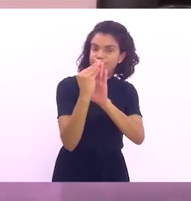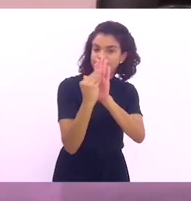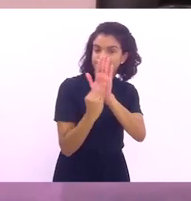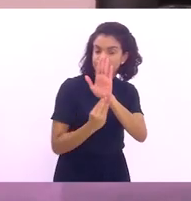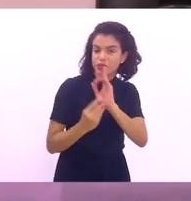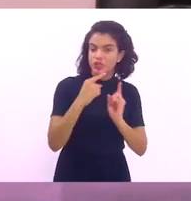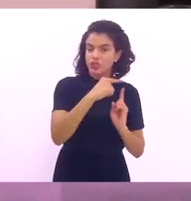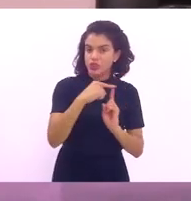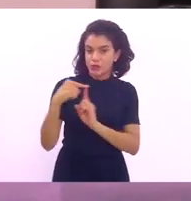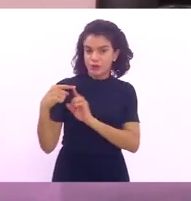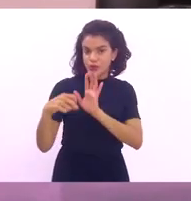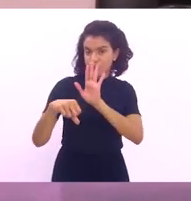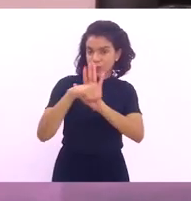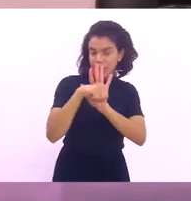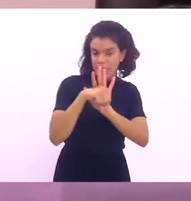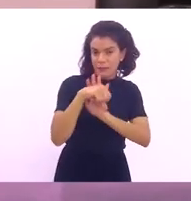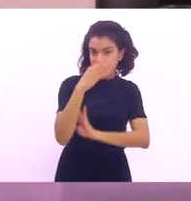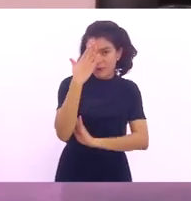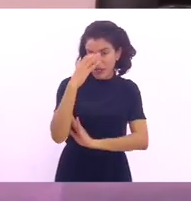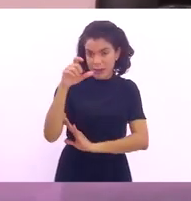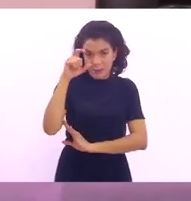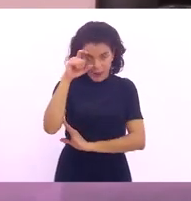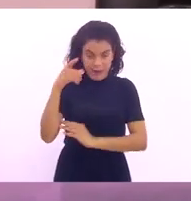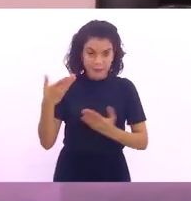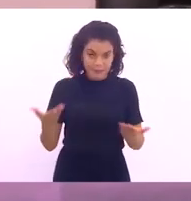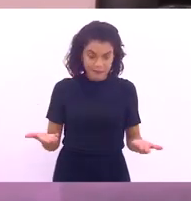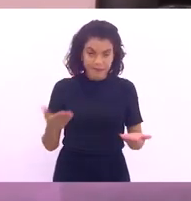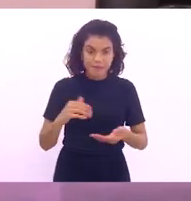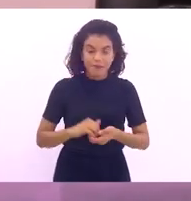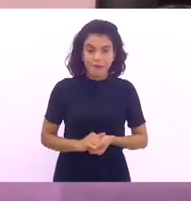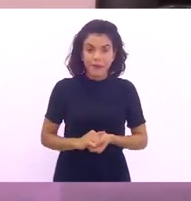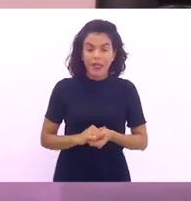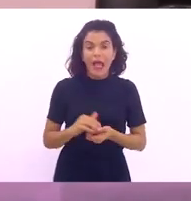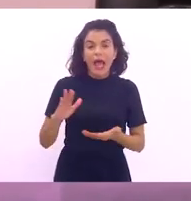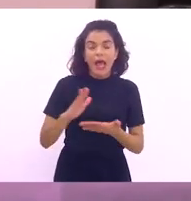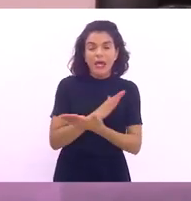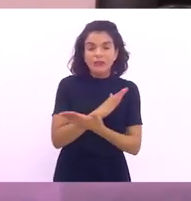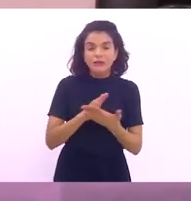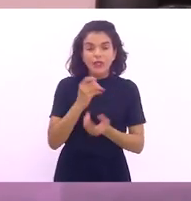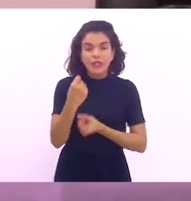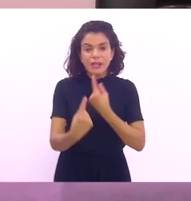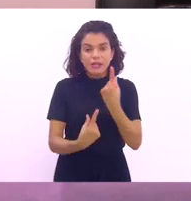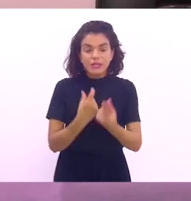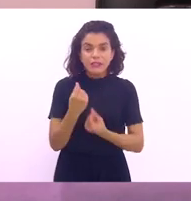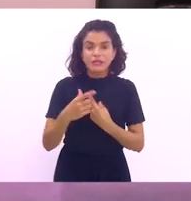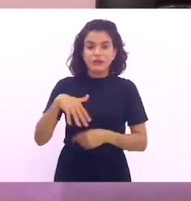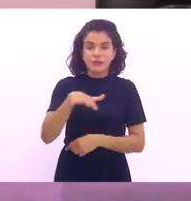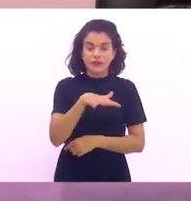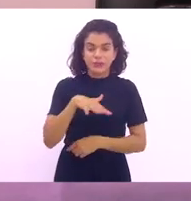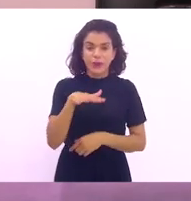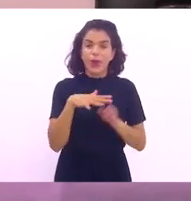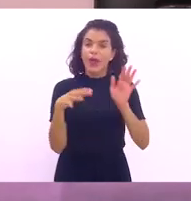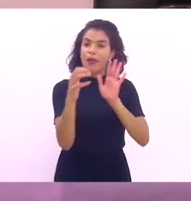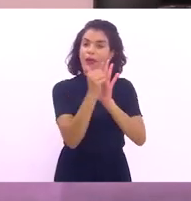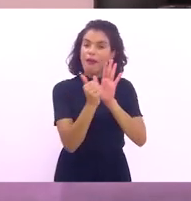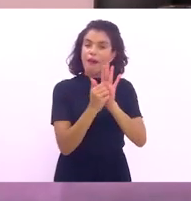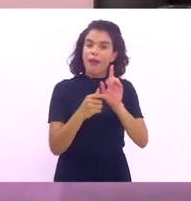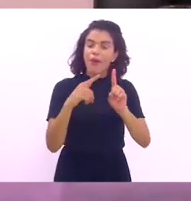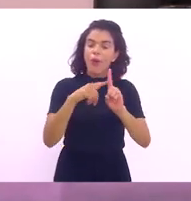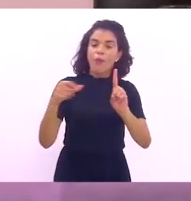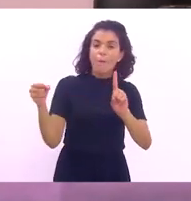não à toa existe ali Maria da Penha na maioria das vezes os casos são registrados como lesão